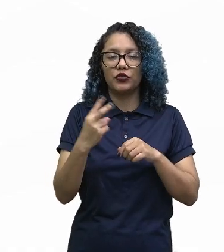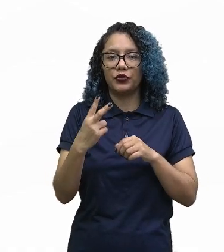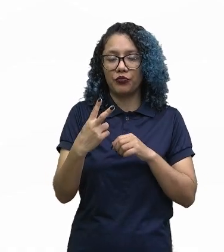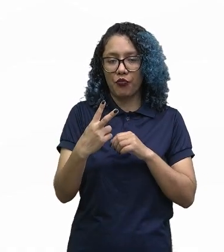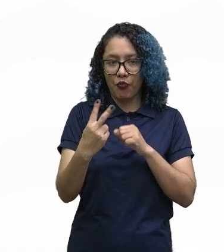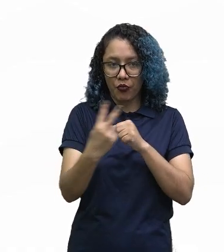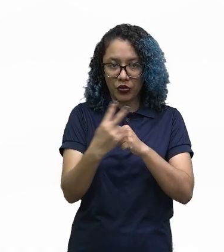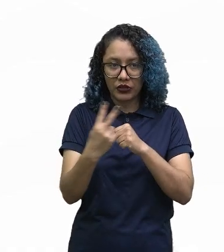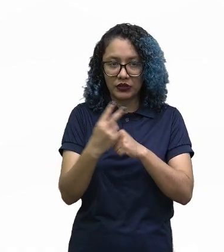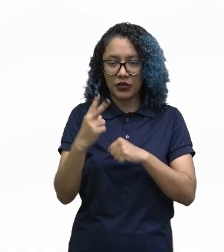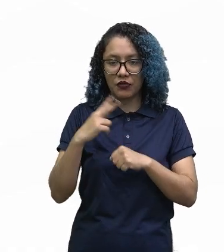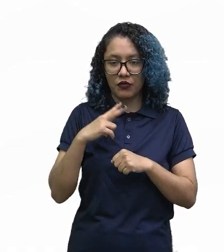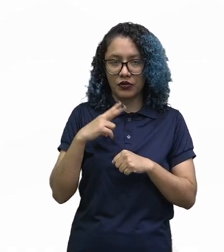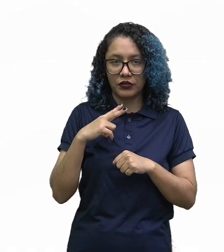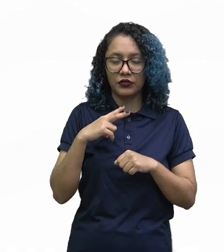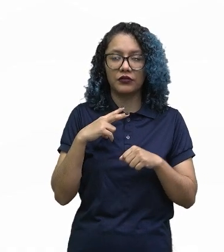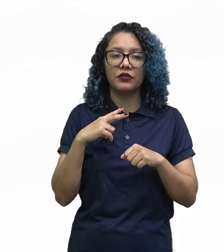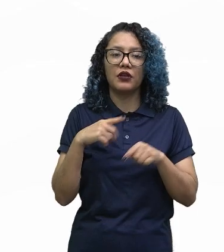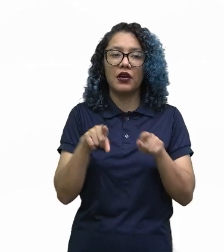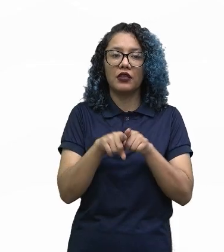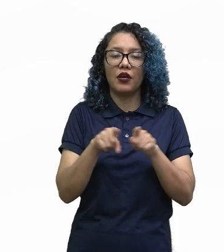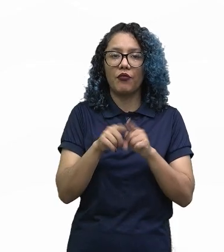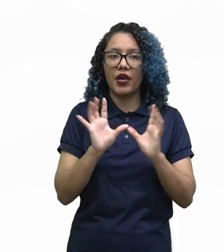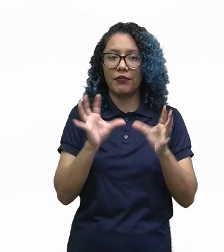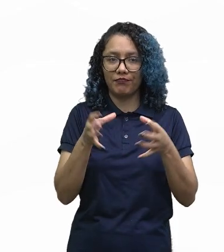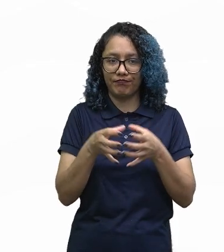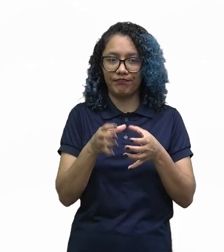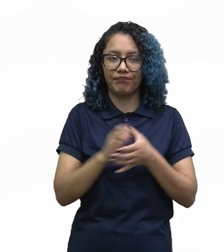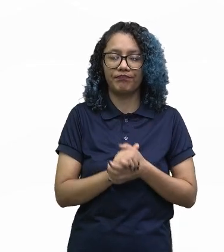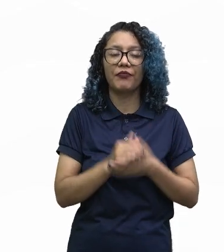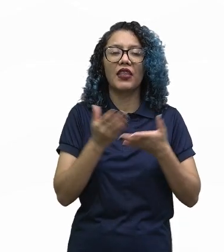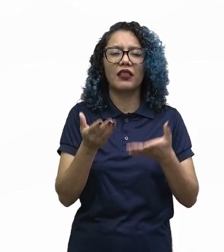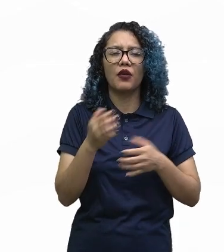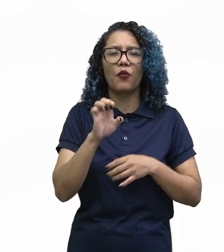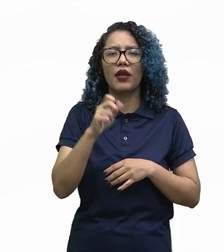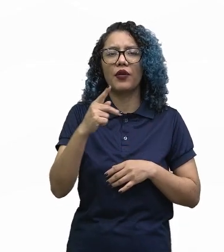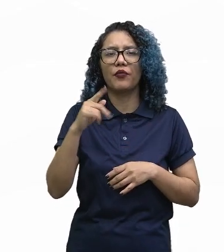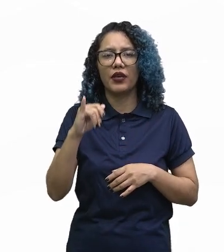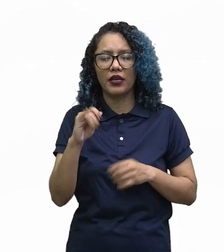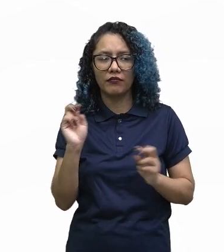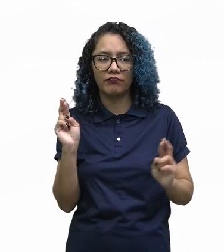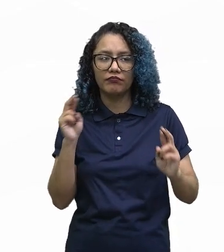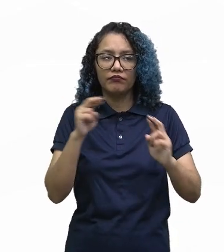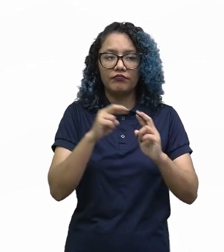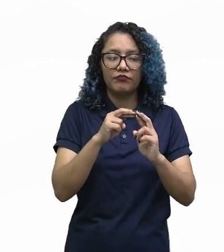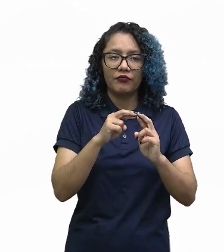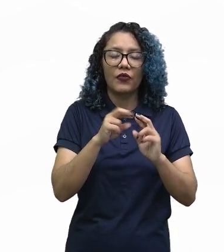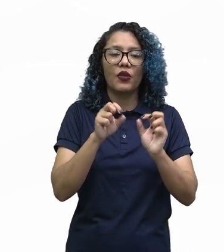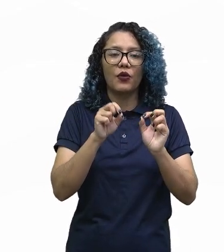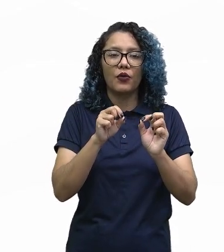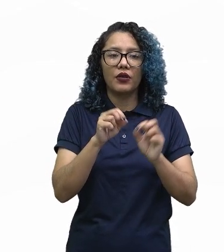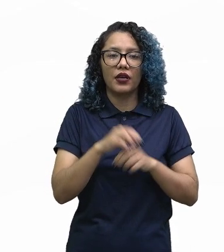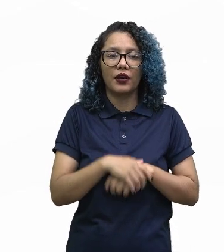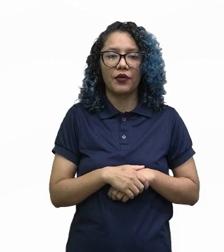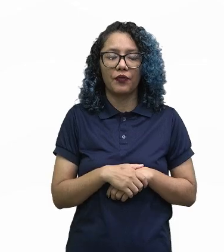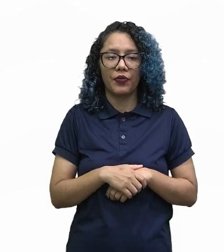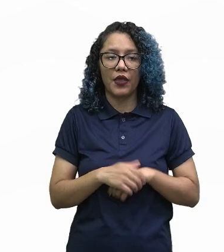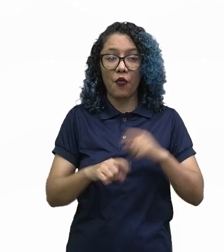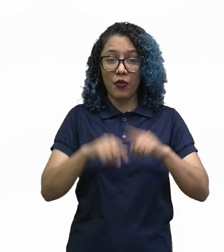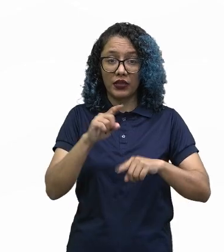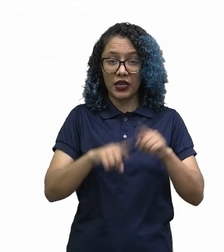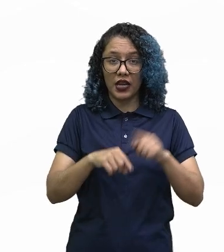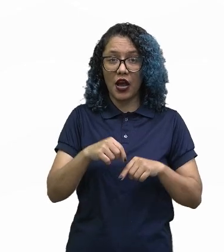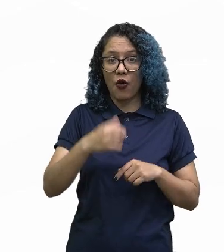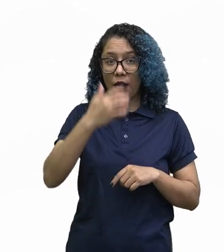de proteção, né, ali coletiva. O EPI, ele é um equipamento usado pelo trabalhador para